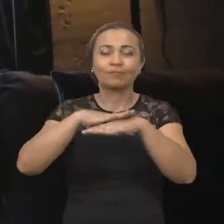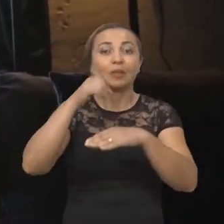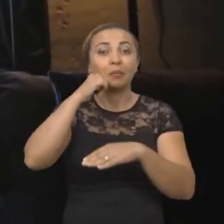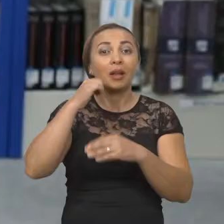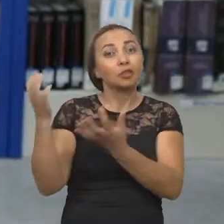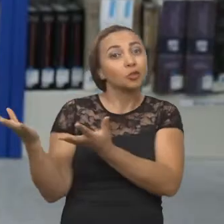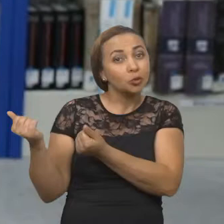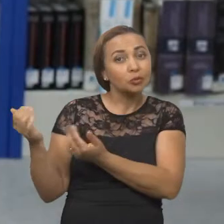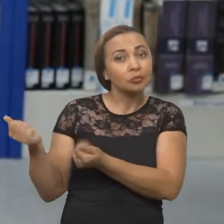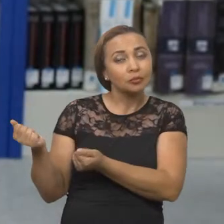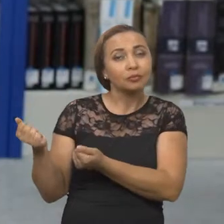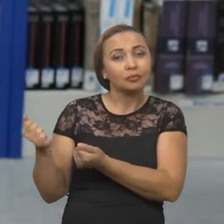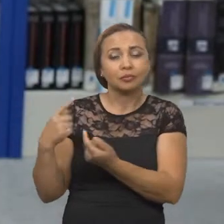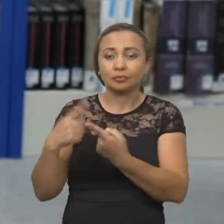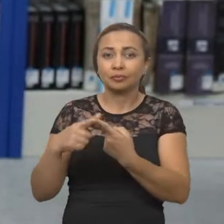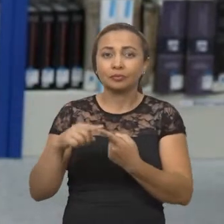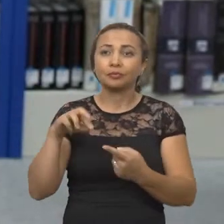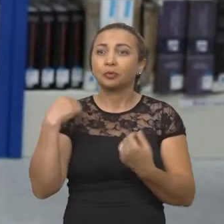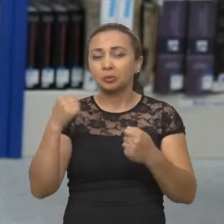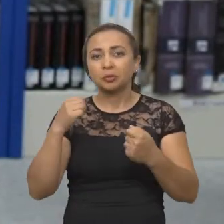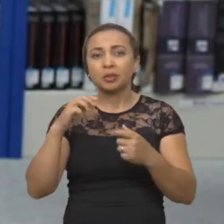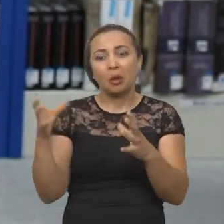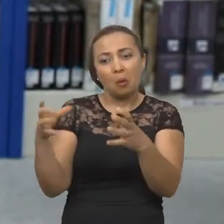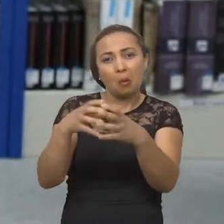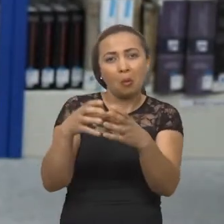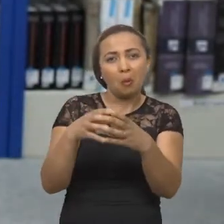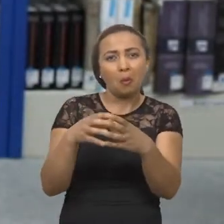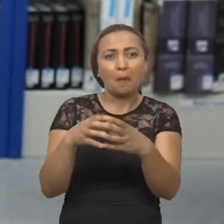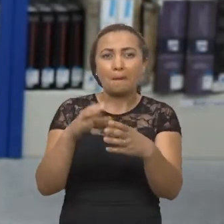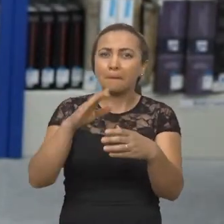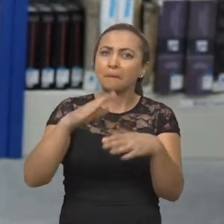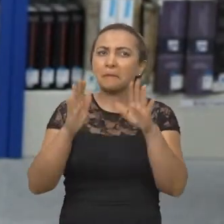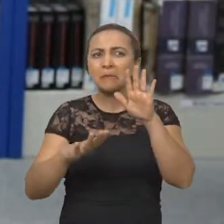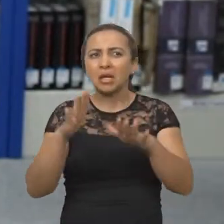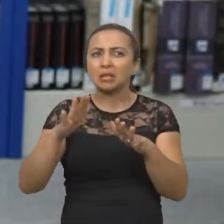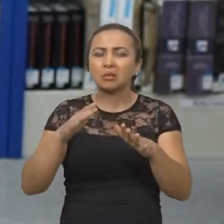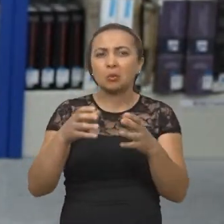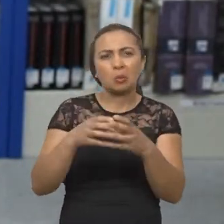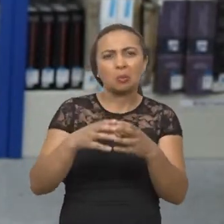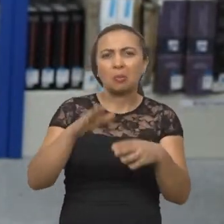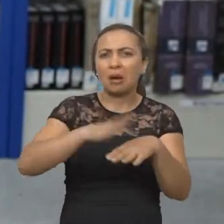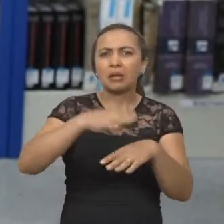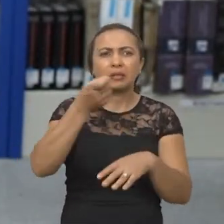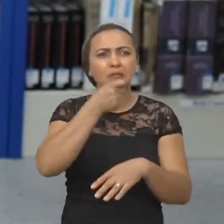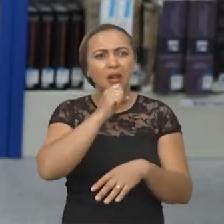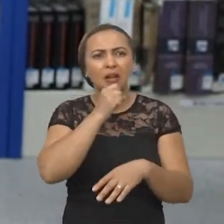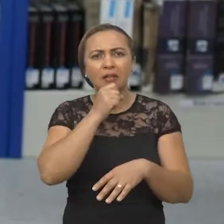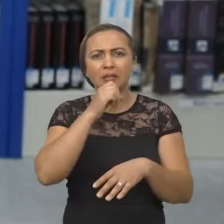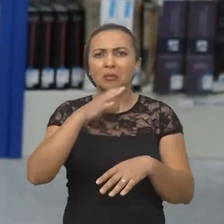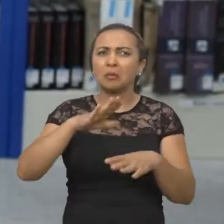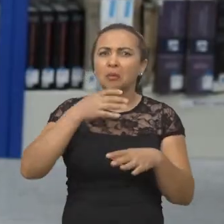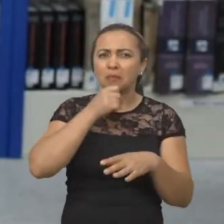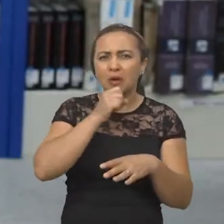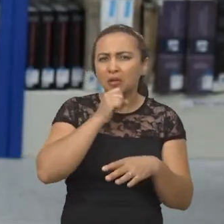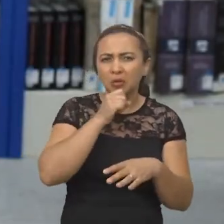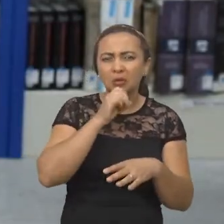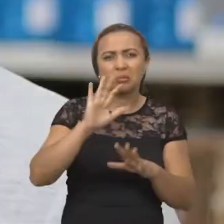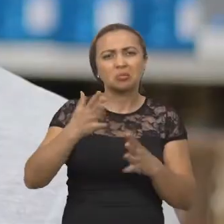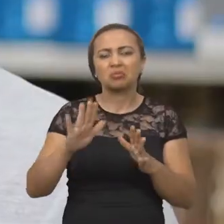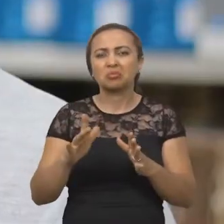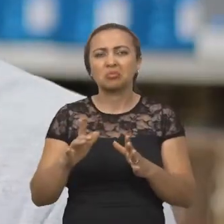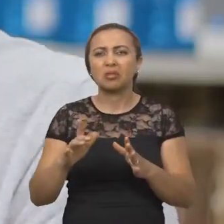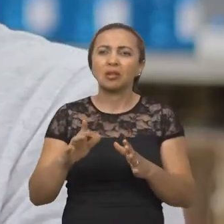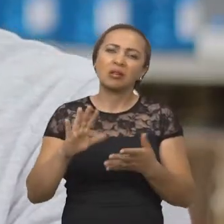mais novas, porque a nossa hipótese era que talvez grupos mais velhos, né, os mais idosos